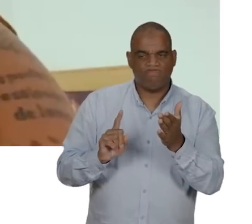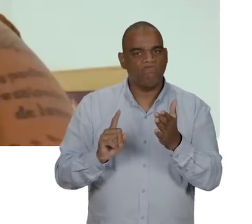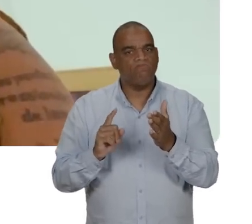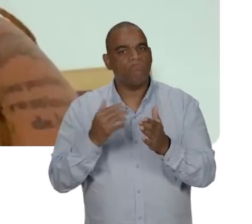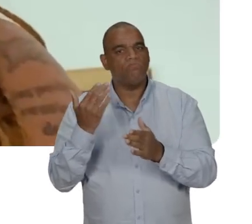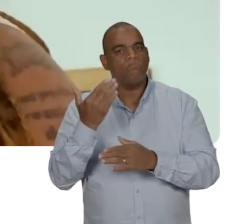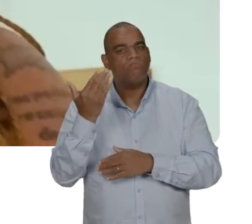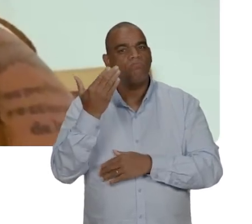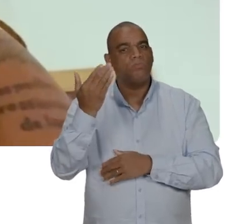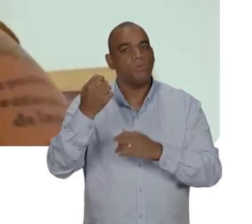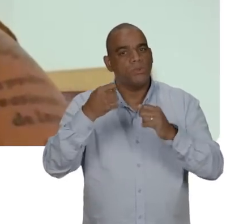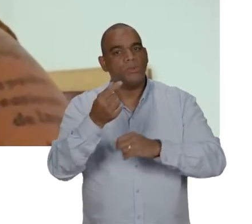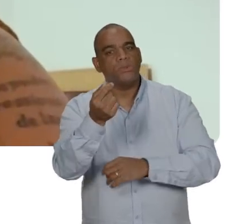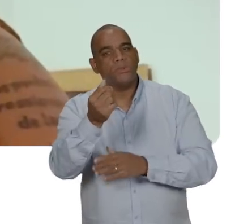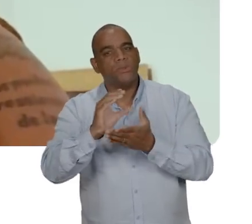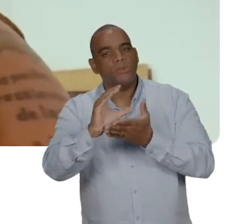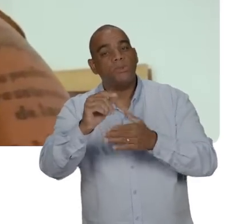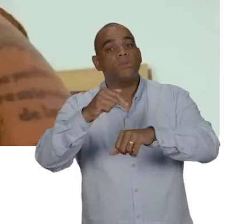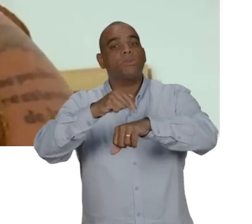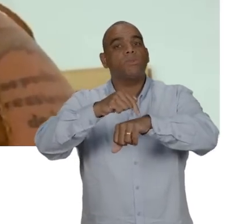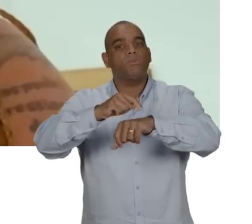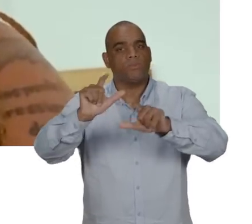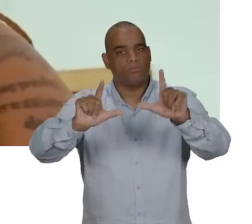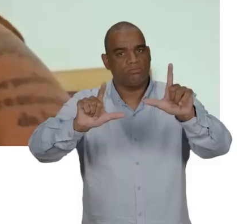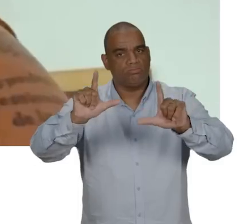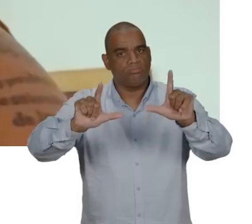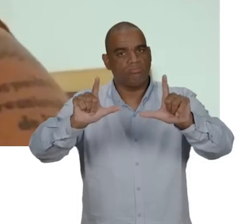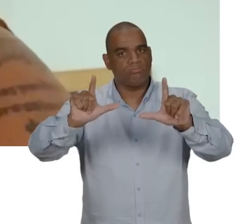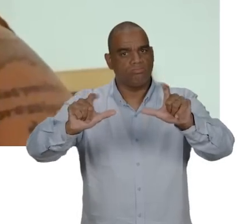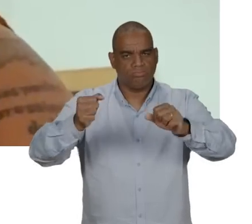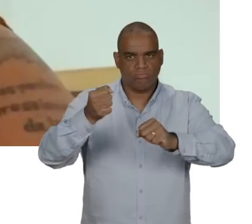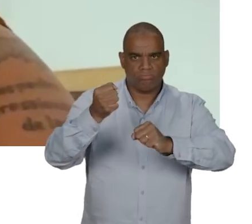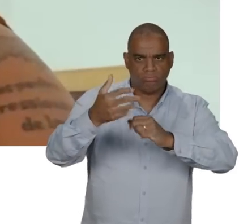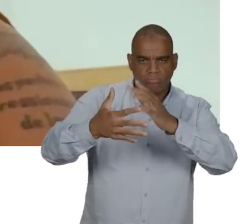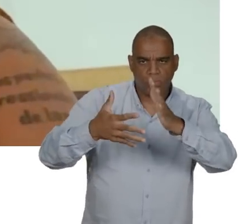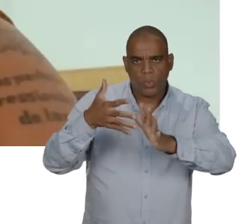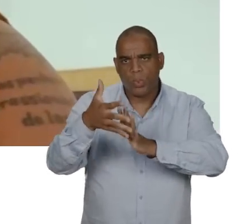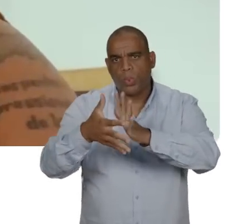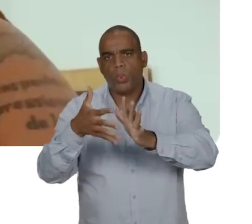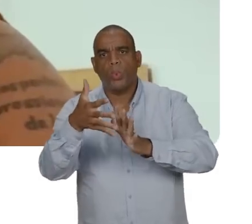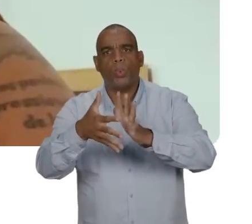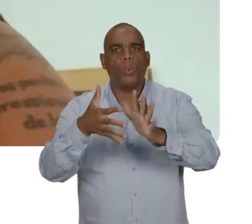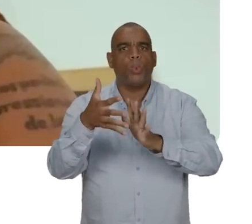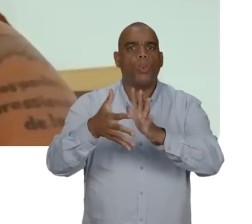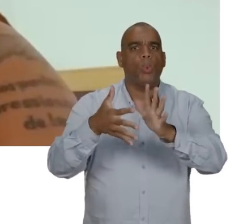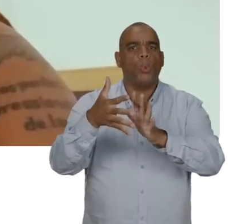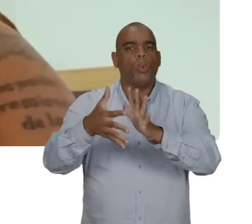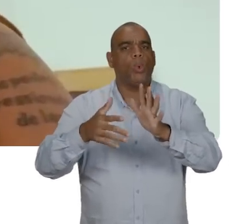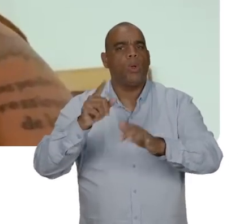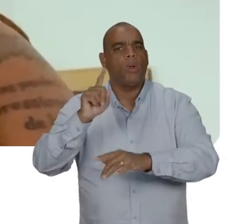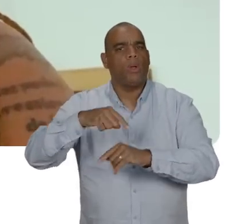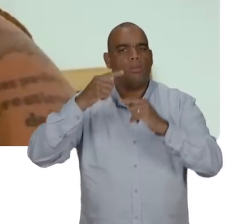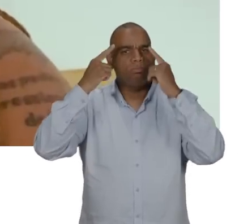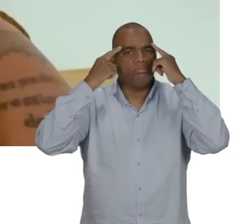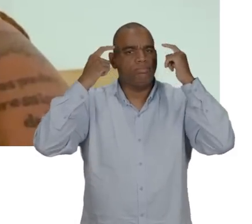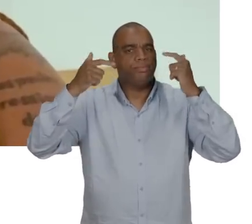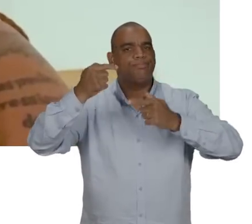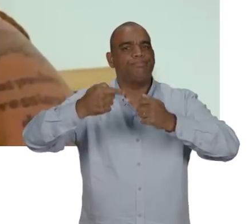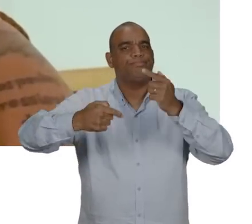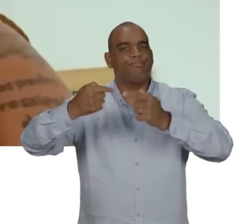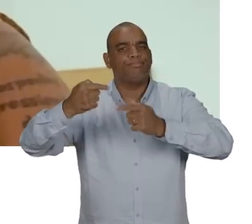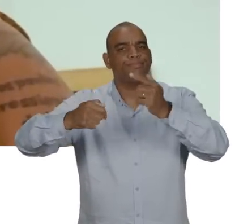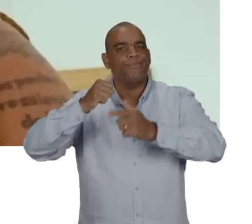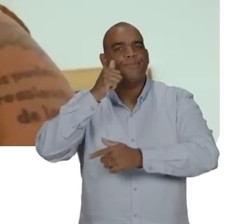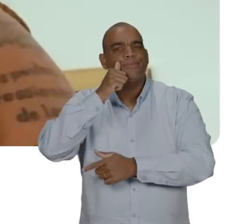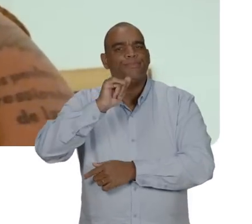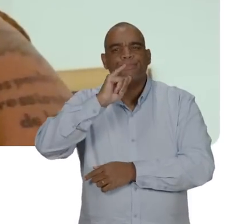que essa mulher acesse recursos, que essa mulher tenha tempo de TV no processo eleitoral, também é considerado uma violência política, né, e faz